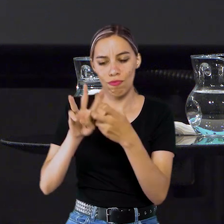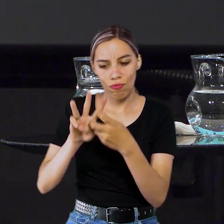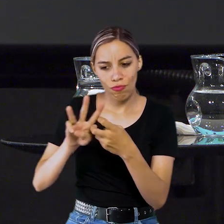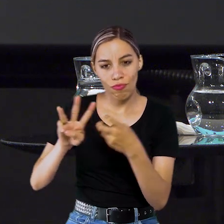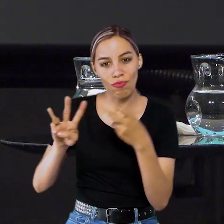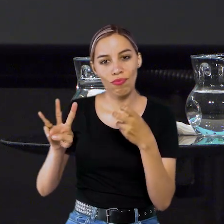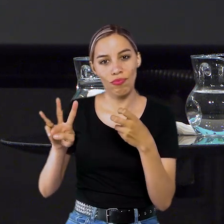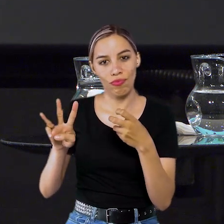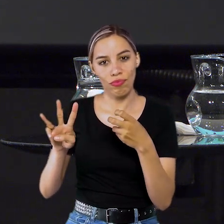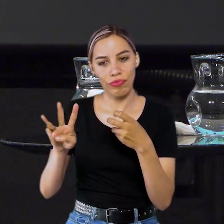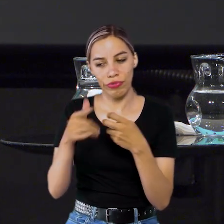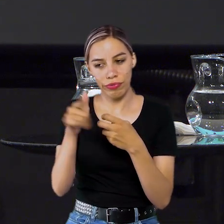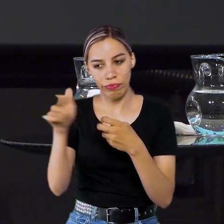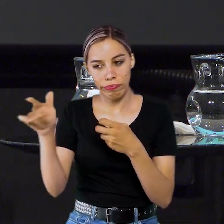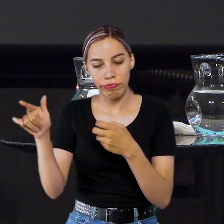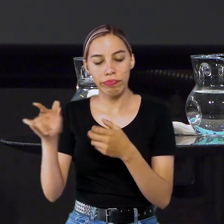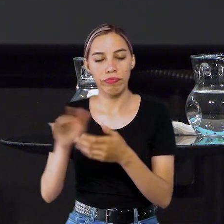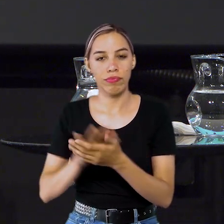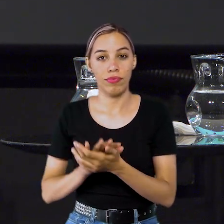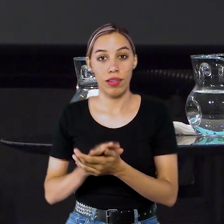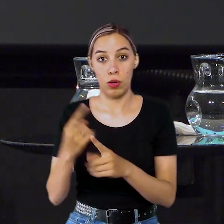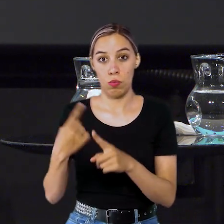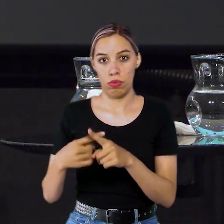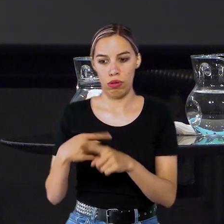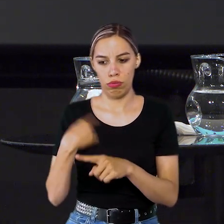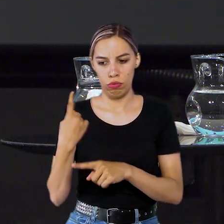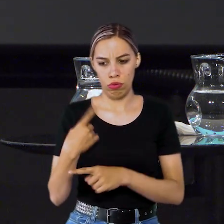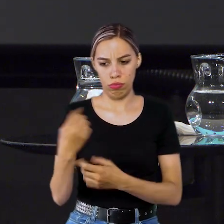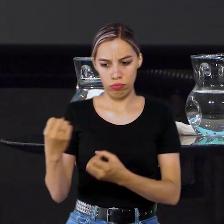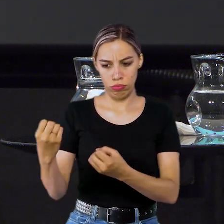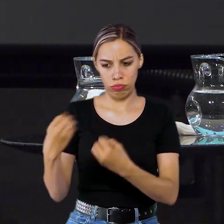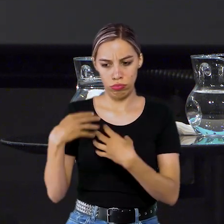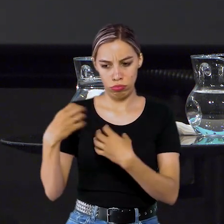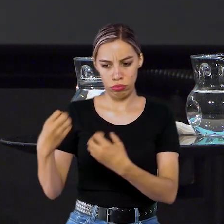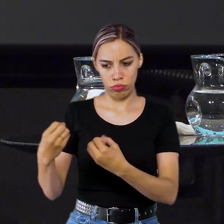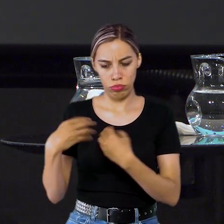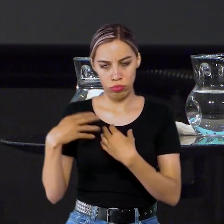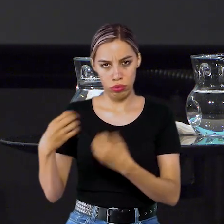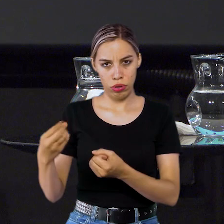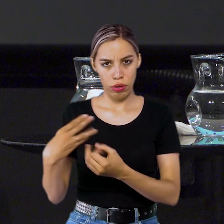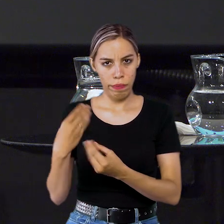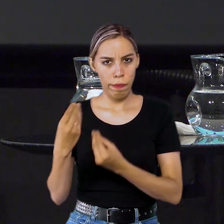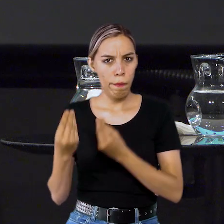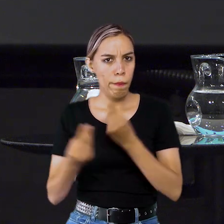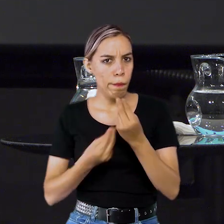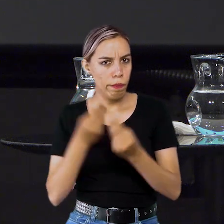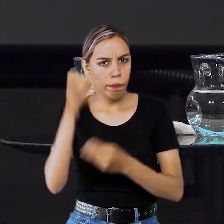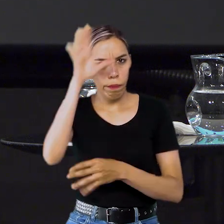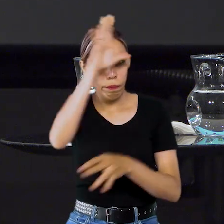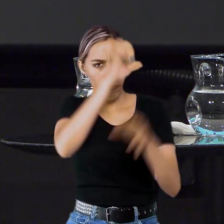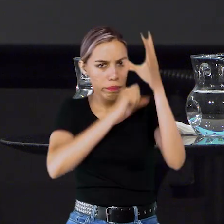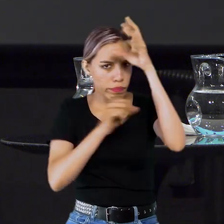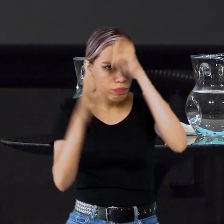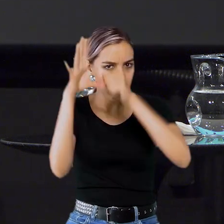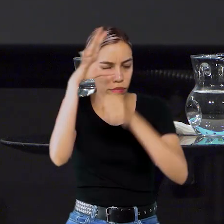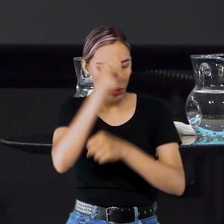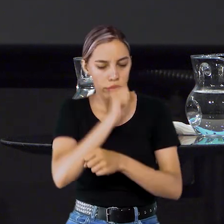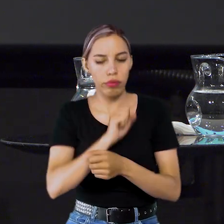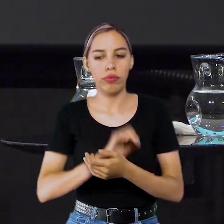né? Porque a nossa educação tradicional ela se baseia bastante